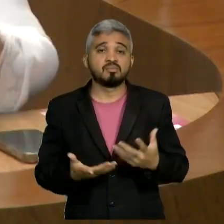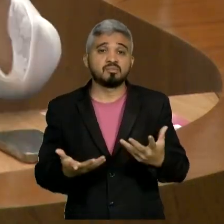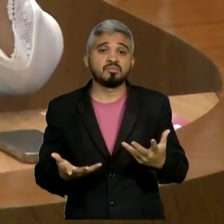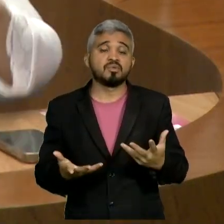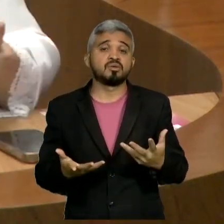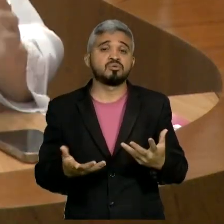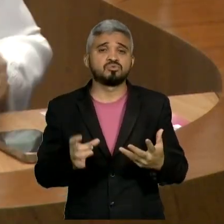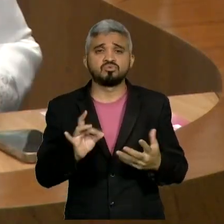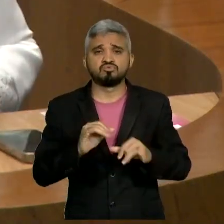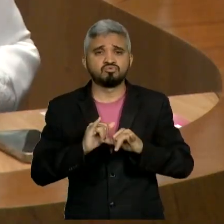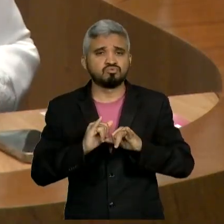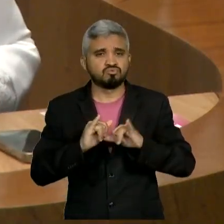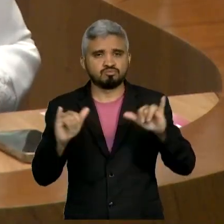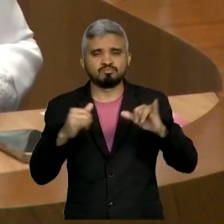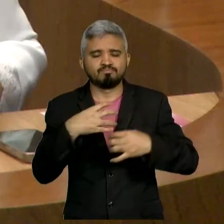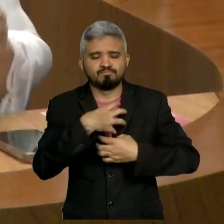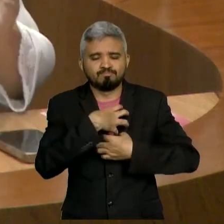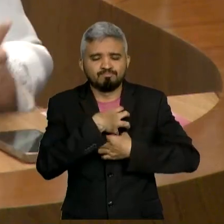aqui